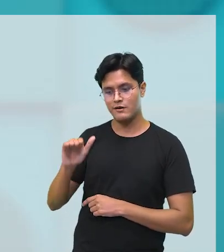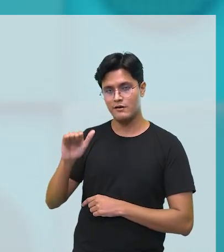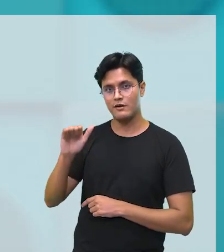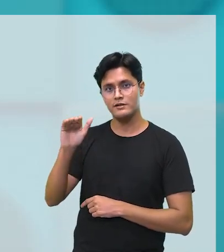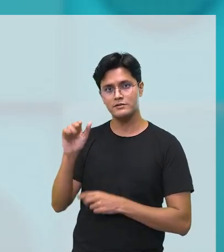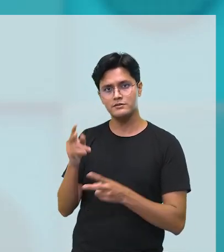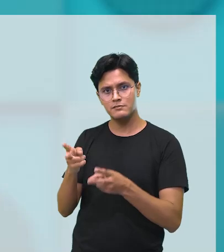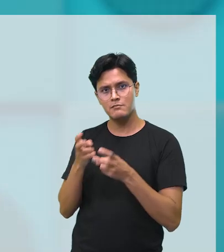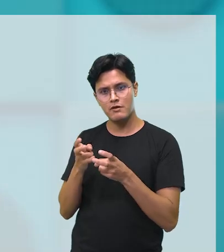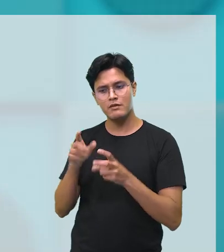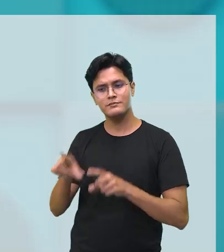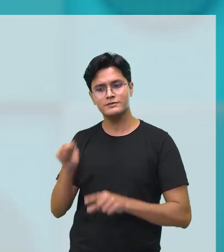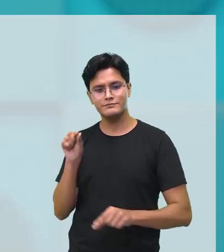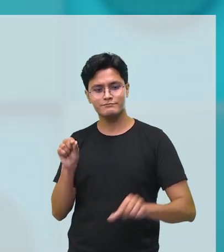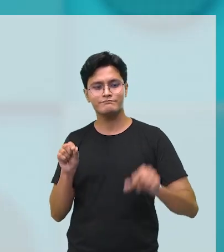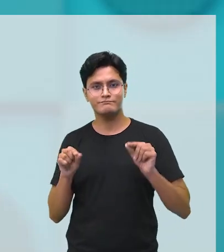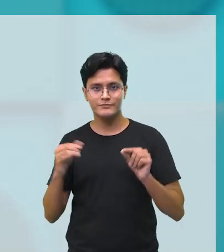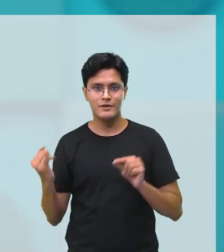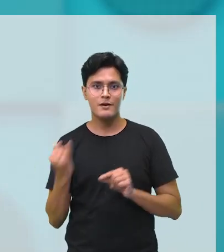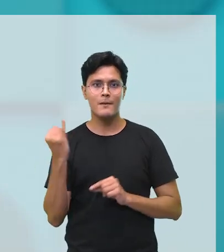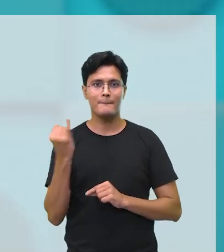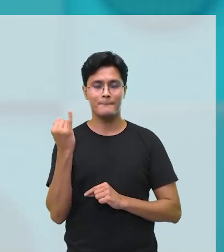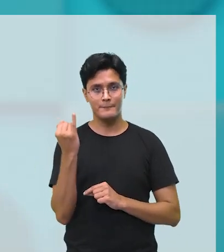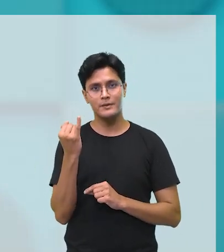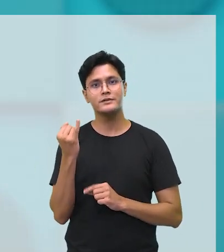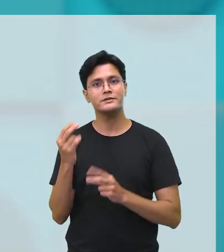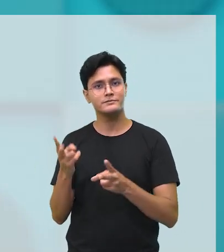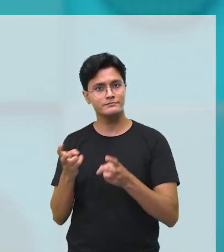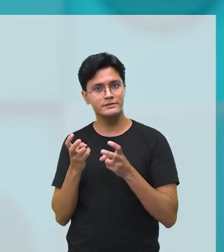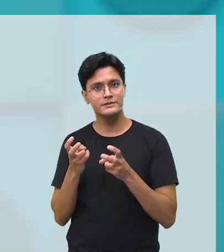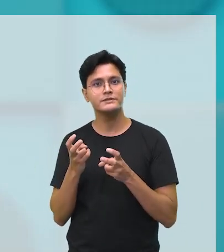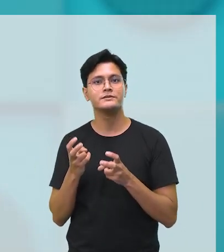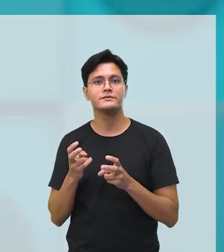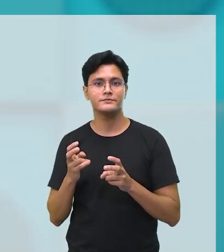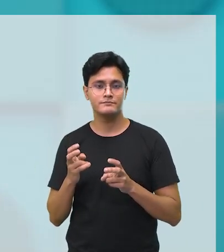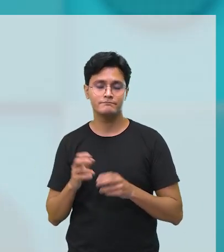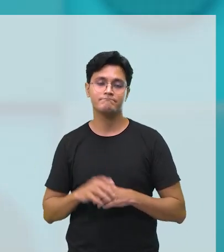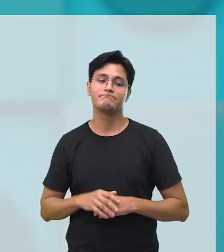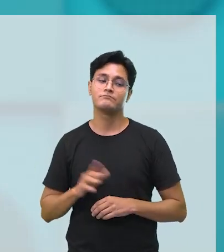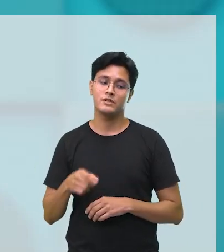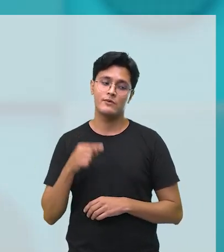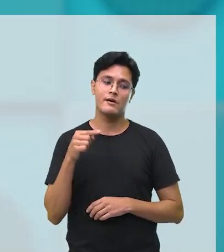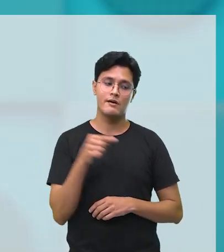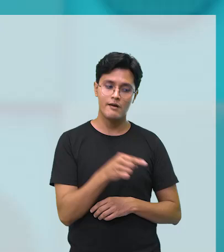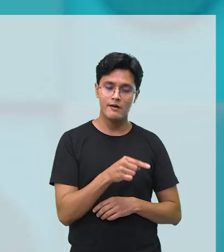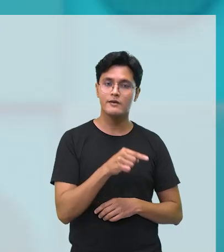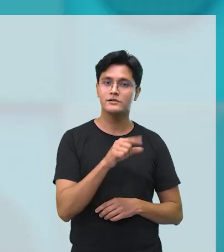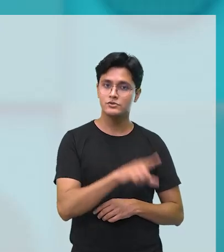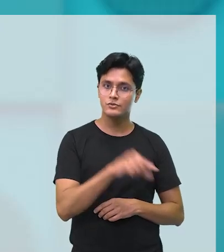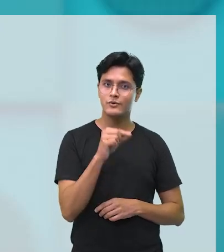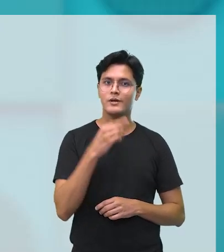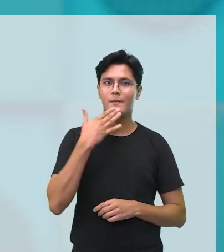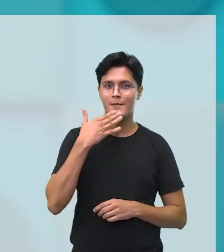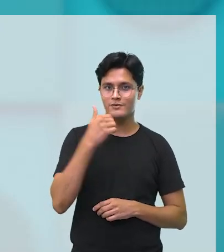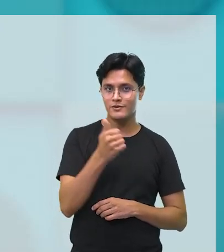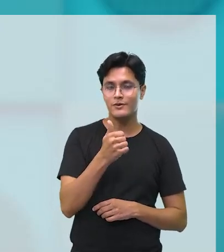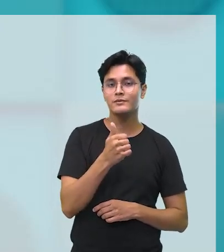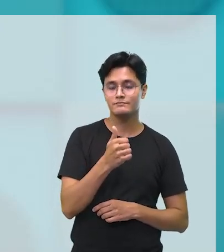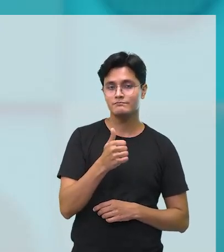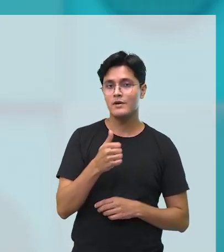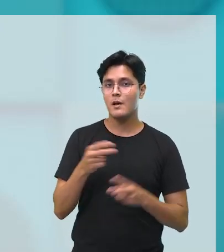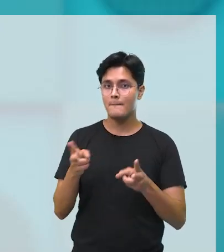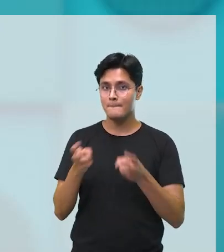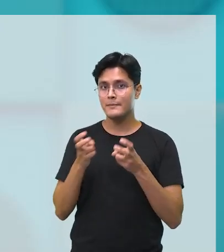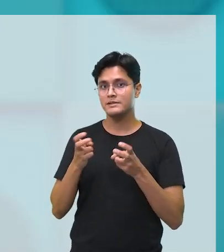Quando vai ficando um pouquinho maior, a gente vai começando a perceber, é mais claro essa escolha. Então veja que a gente começou lá na